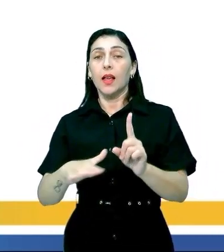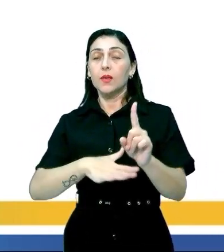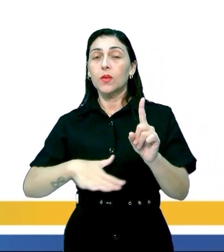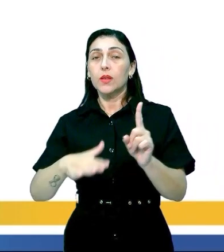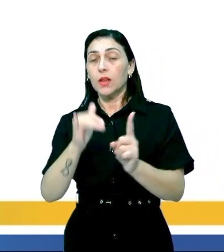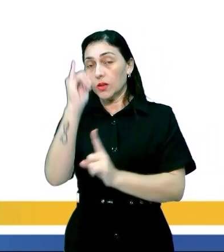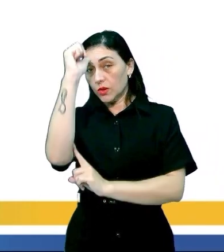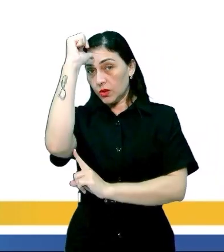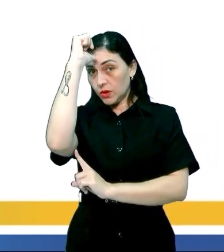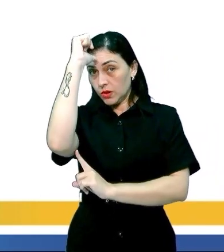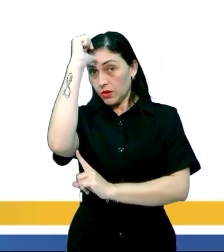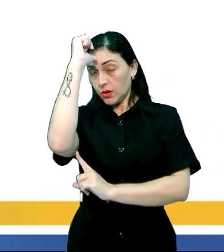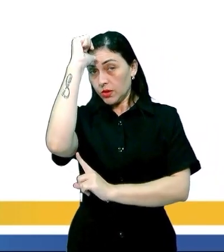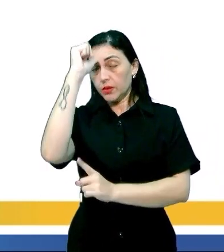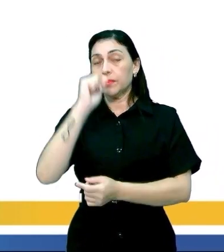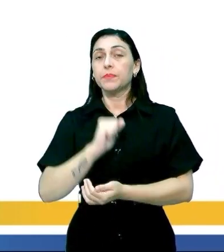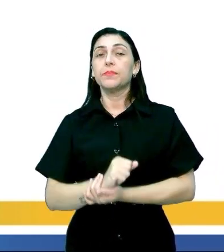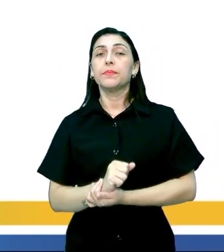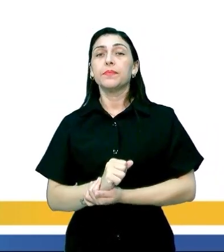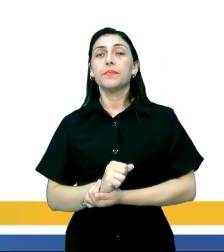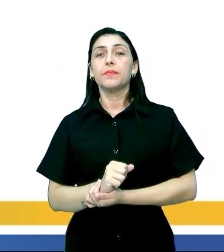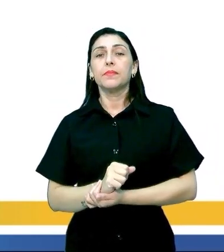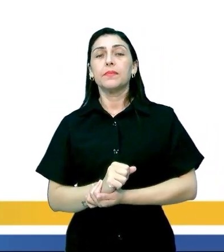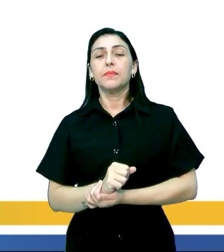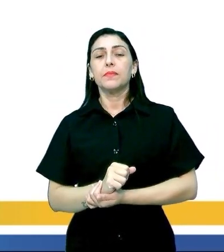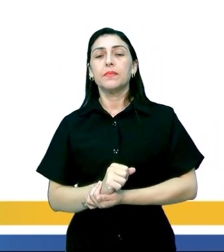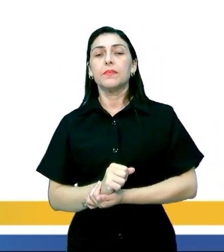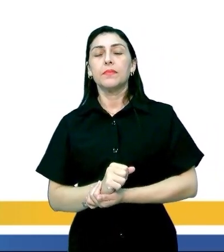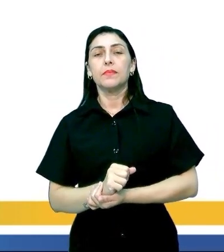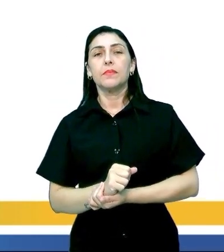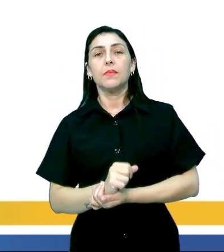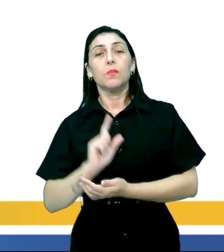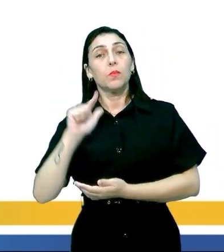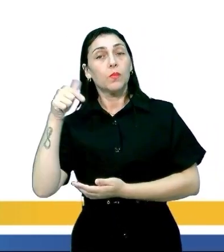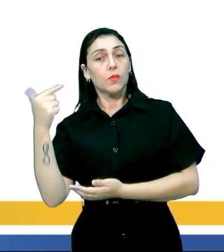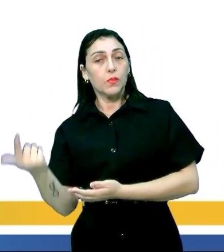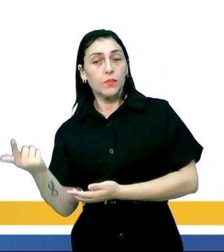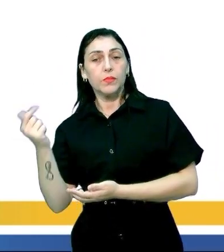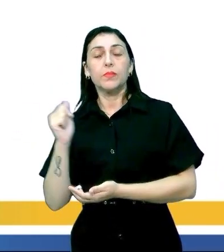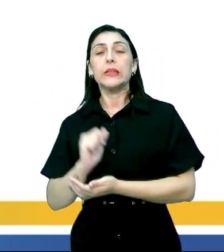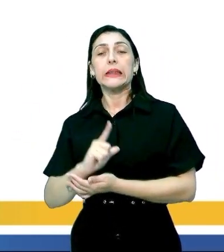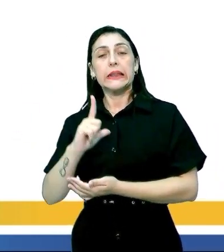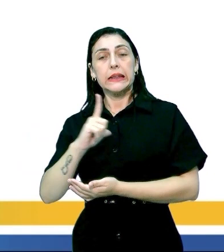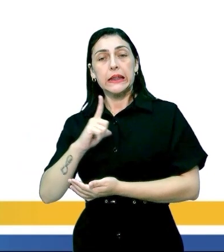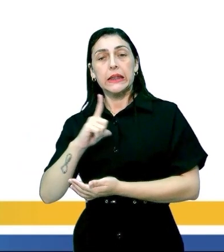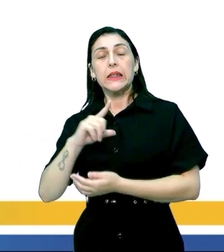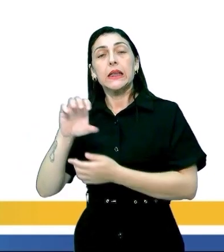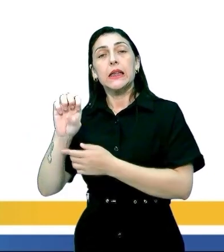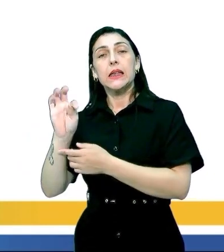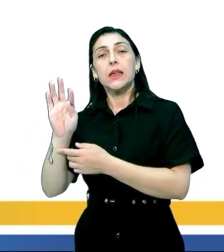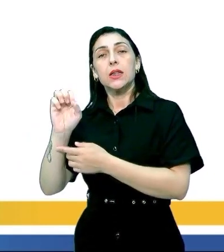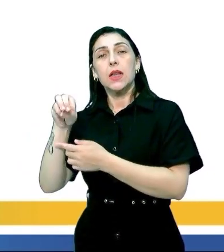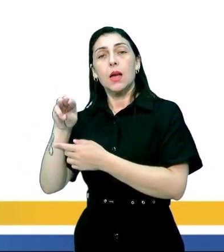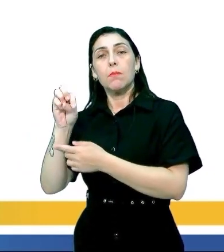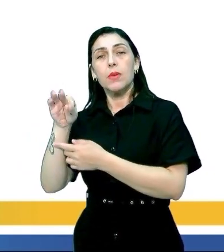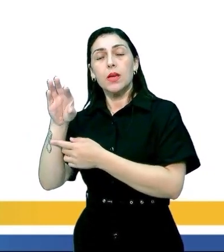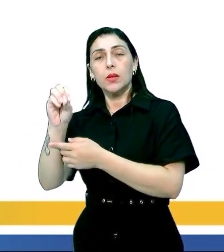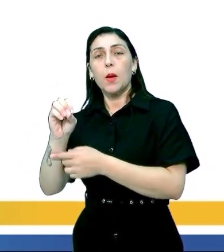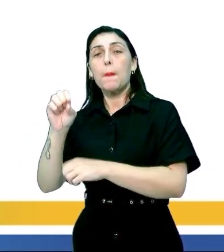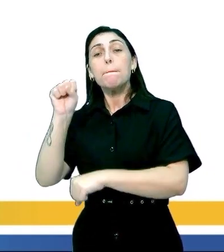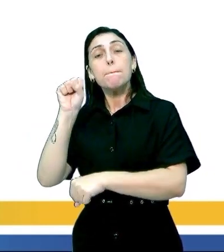sociedade indiana. Vamos, justamente para o outro lado. Nós temos os estamentos,